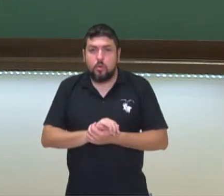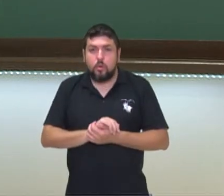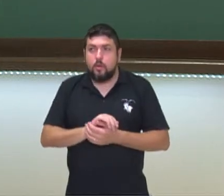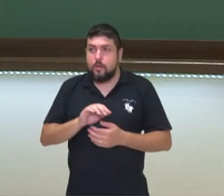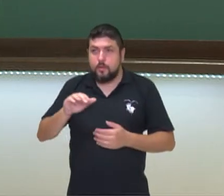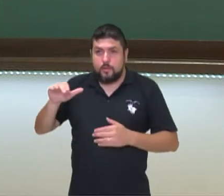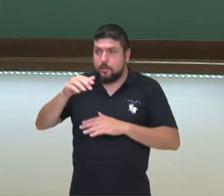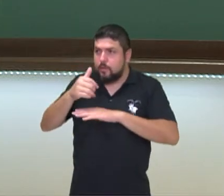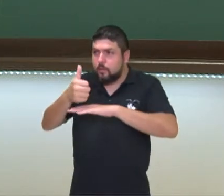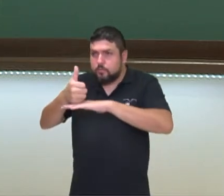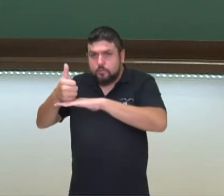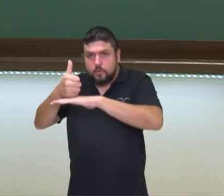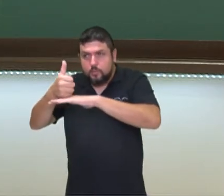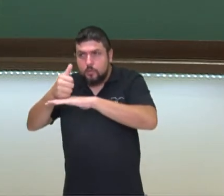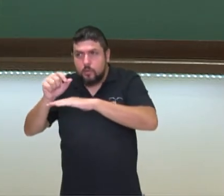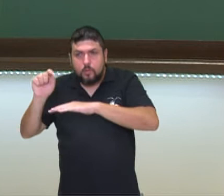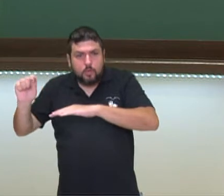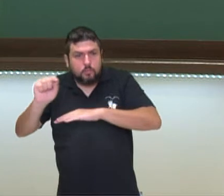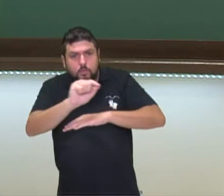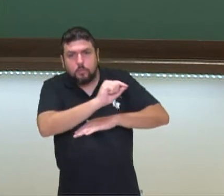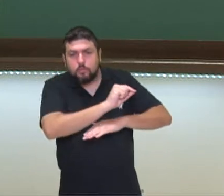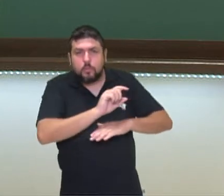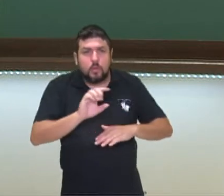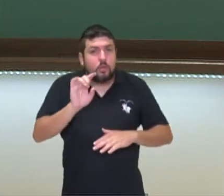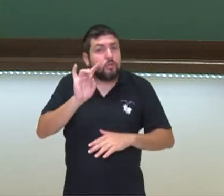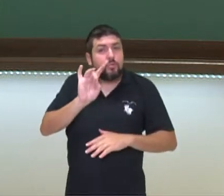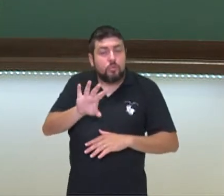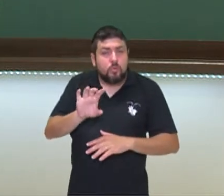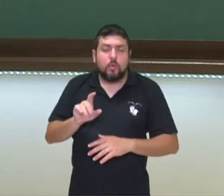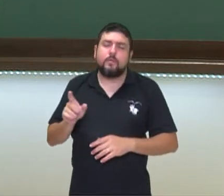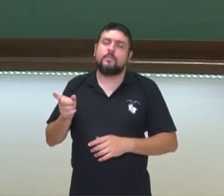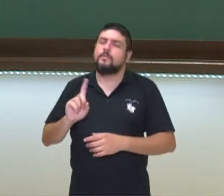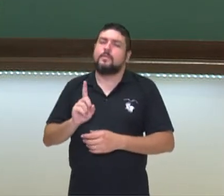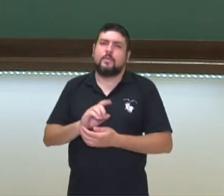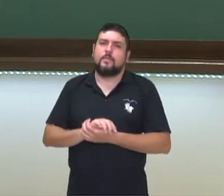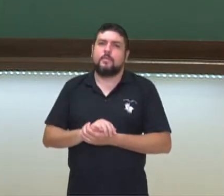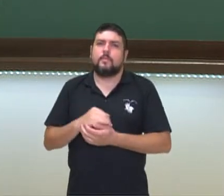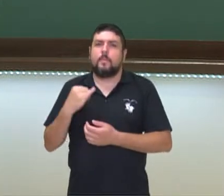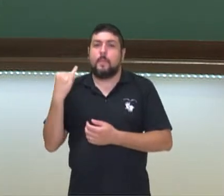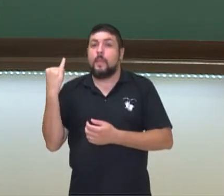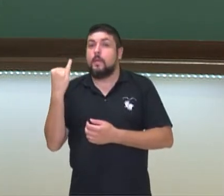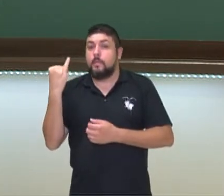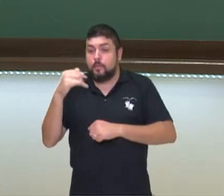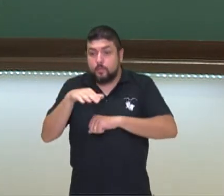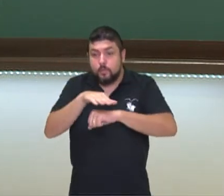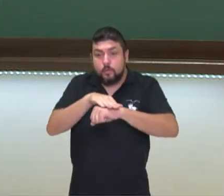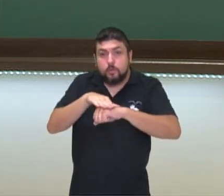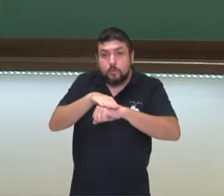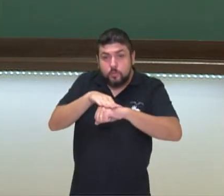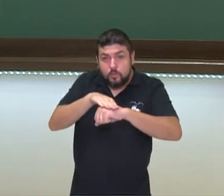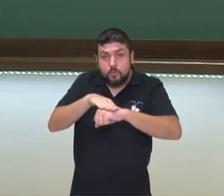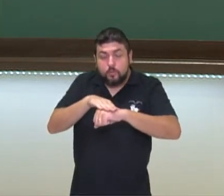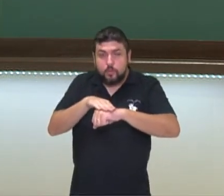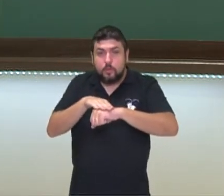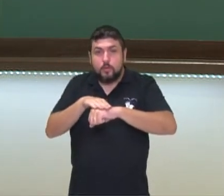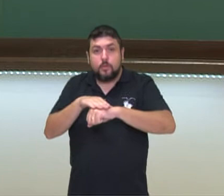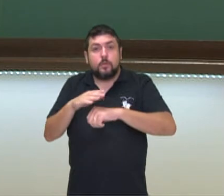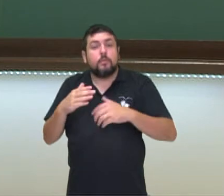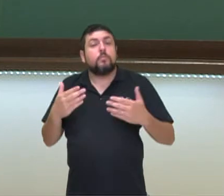essas profissões devem desenvolver. Não! Se é importante conversar, então é